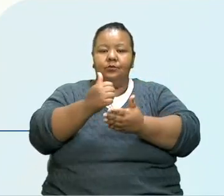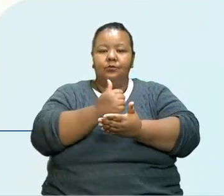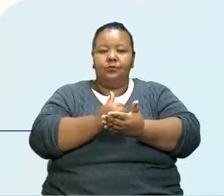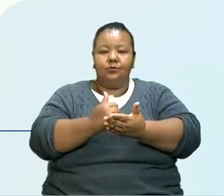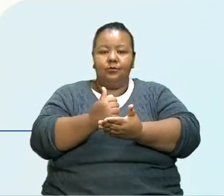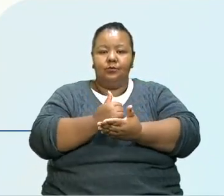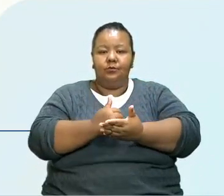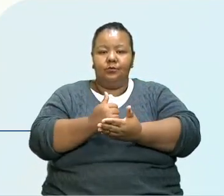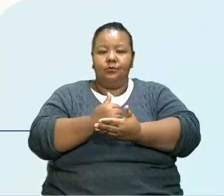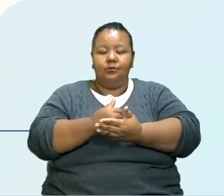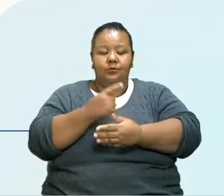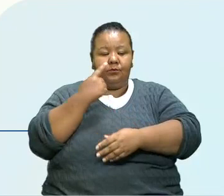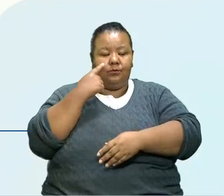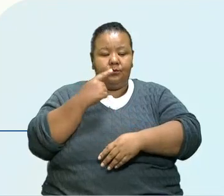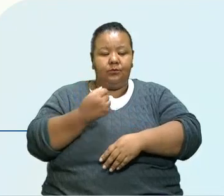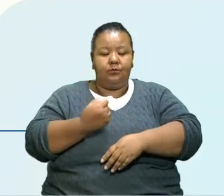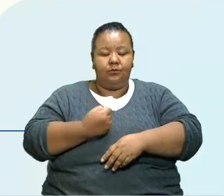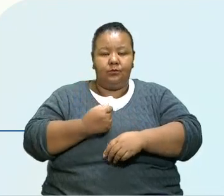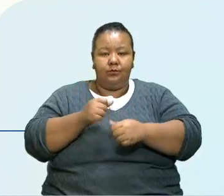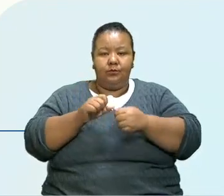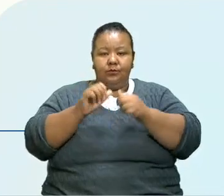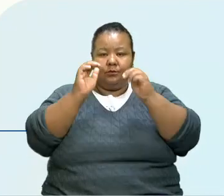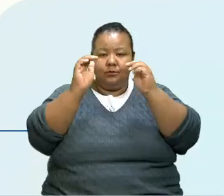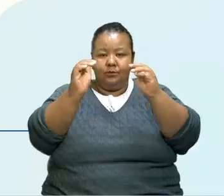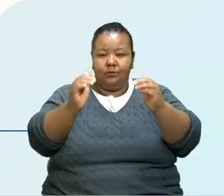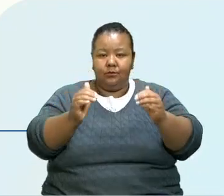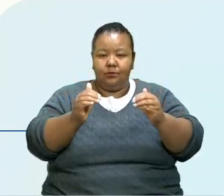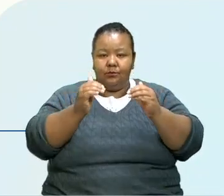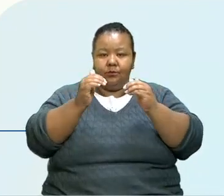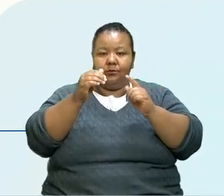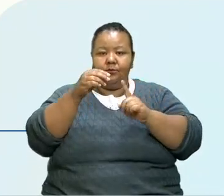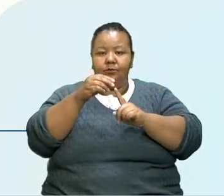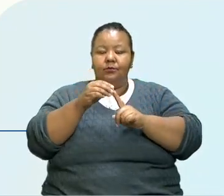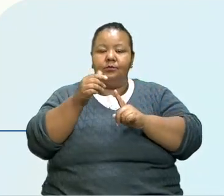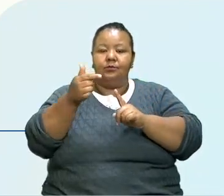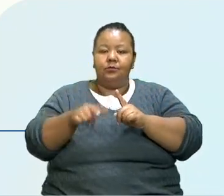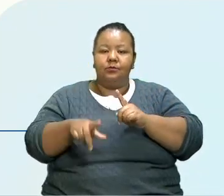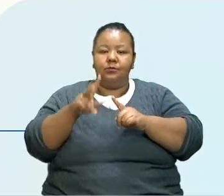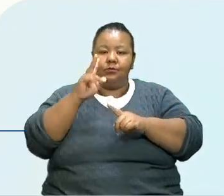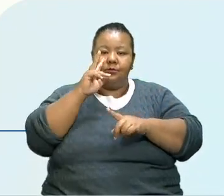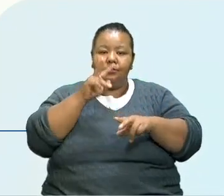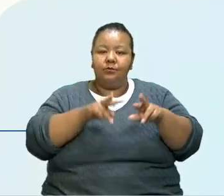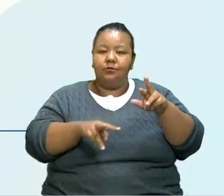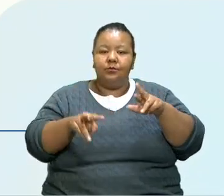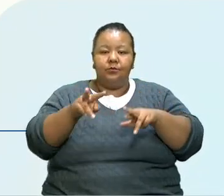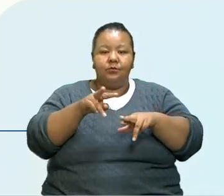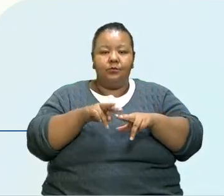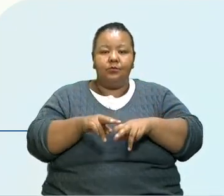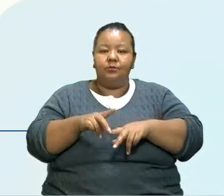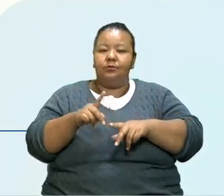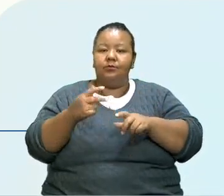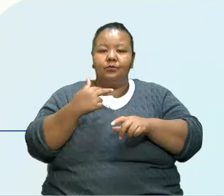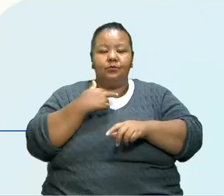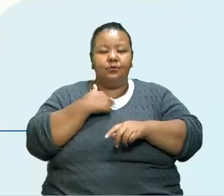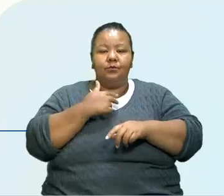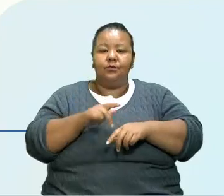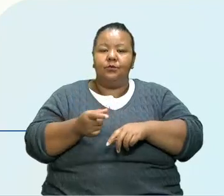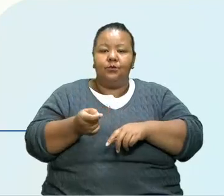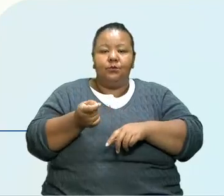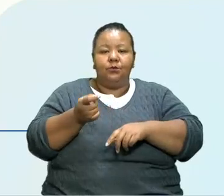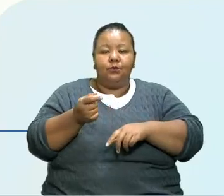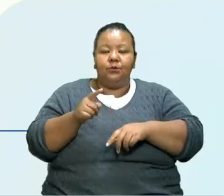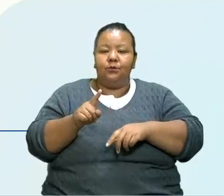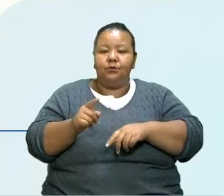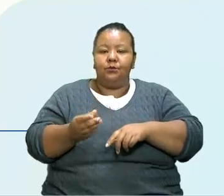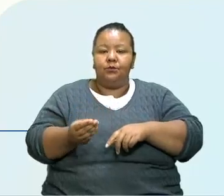que vai definir o número de subordinados que um chefe consegue supervisionar. Eu não posso ter nem pouco, nem muito. Geralmente o que